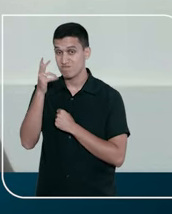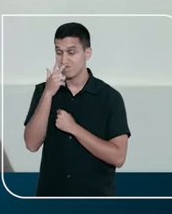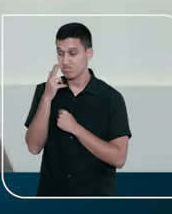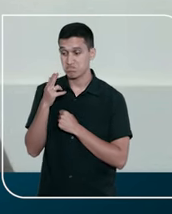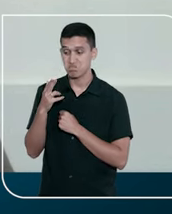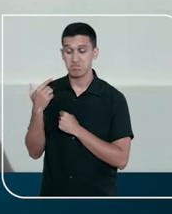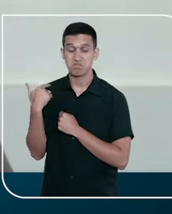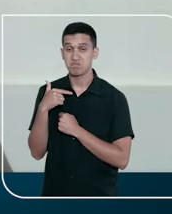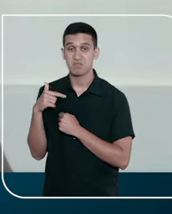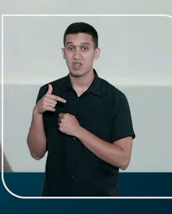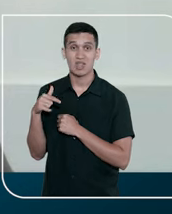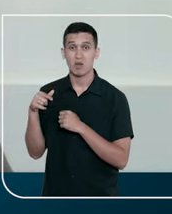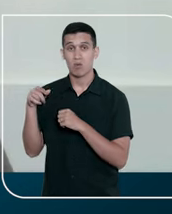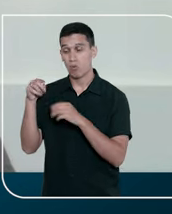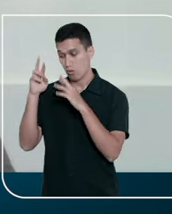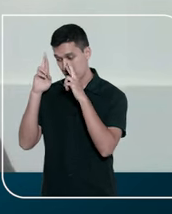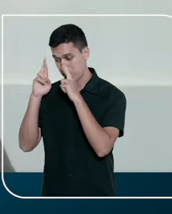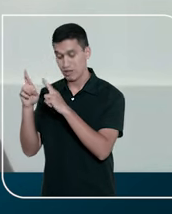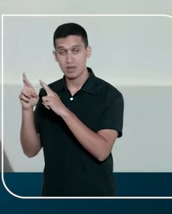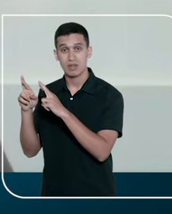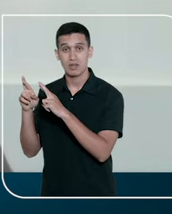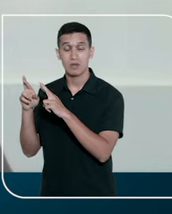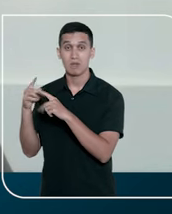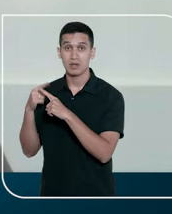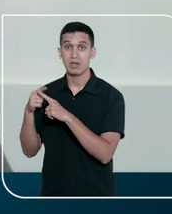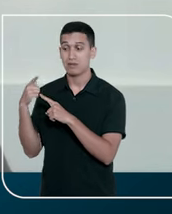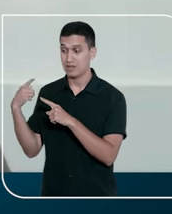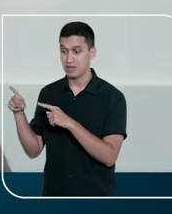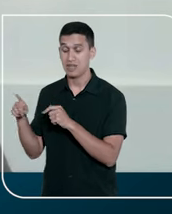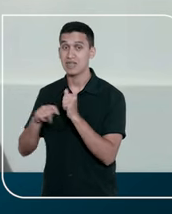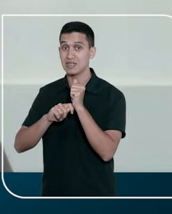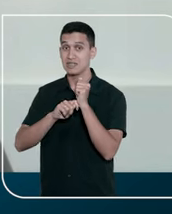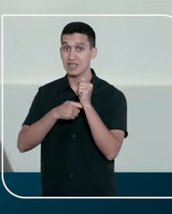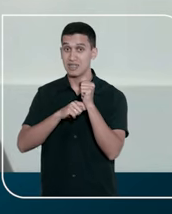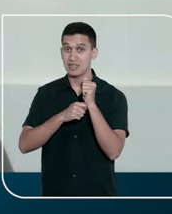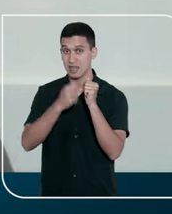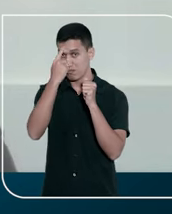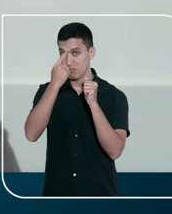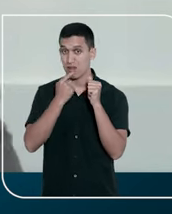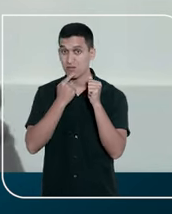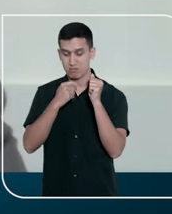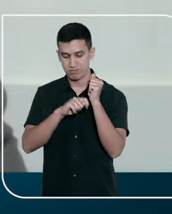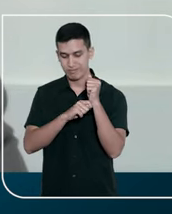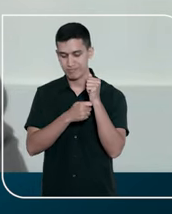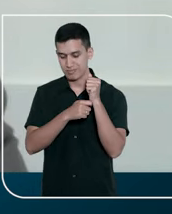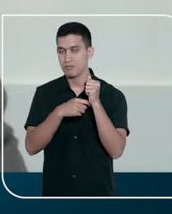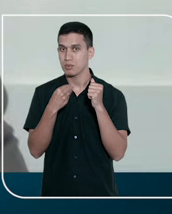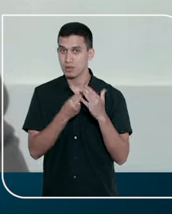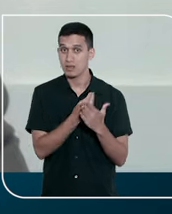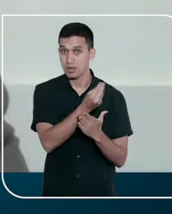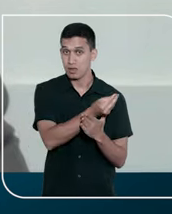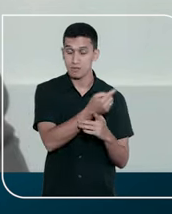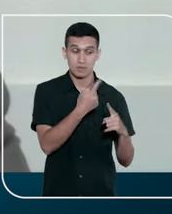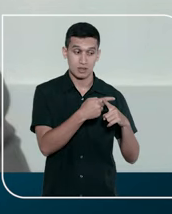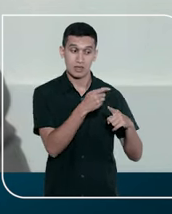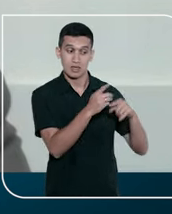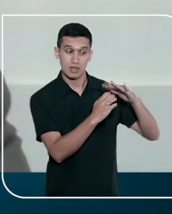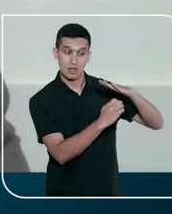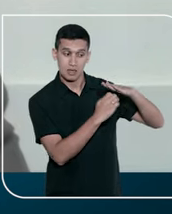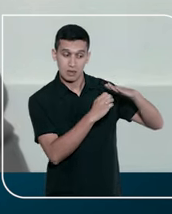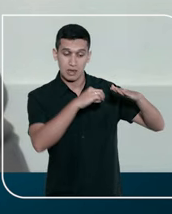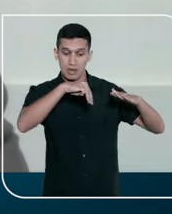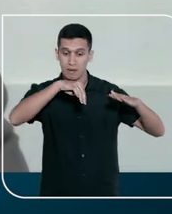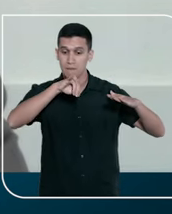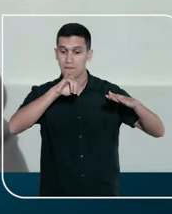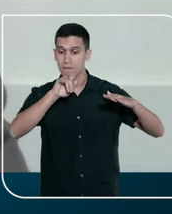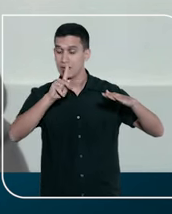negligenciada, porque ele precisa passar o login e a senha dele no programa de milhagem para que aquela empresa de milhas que compra e